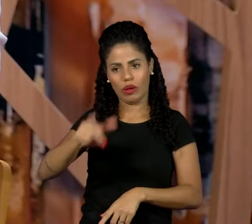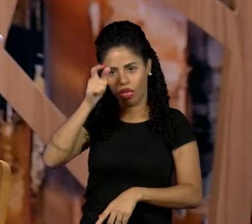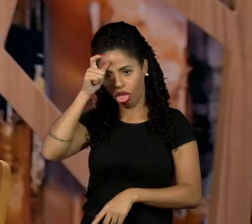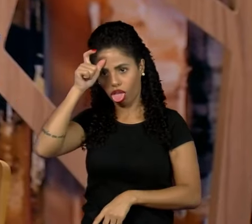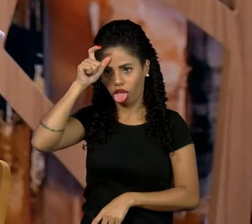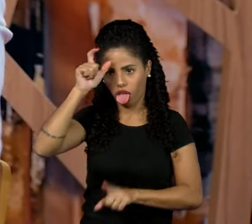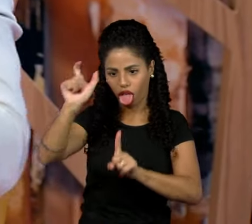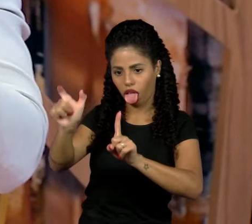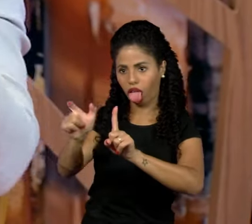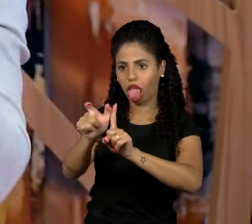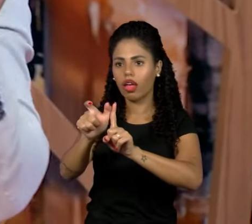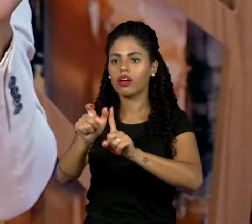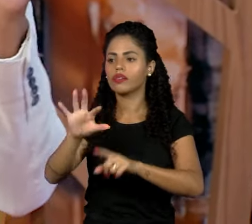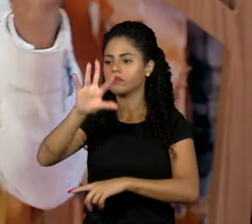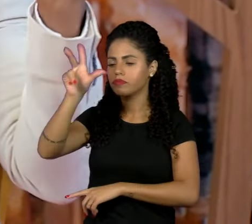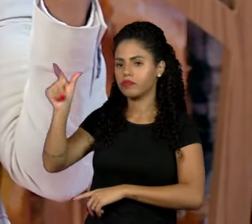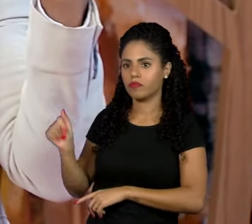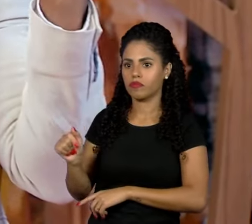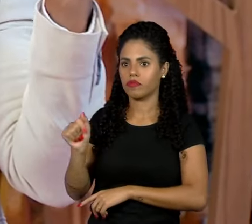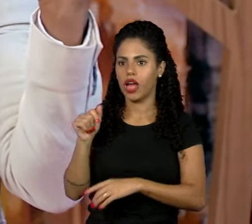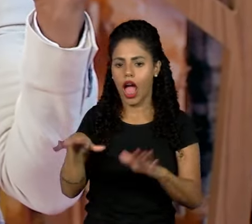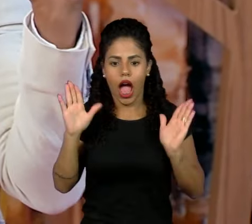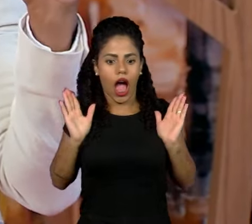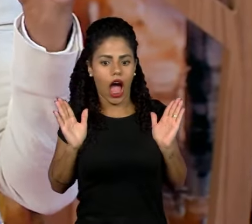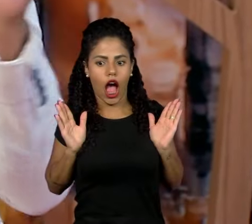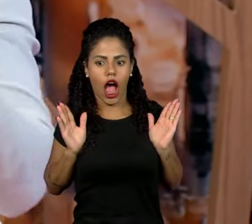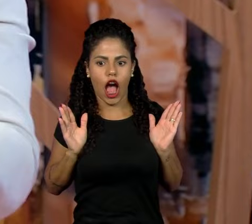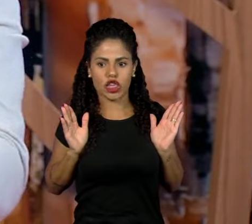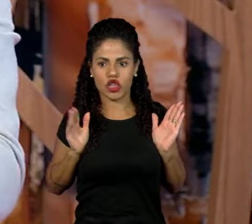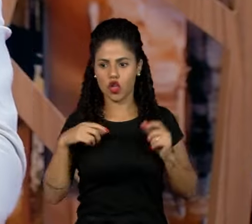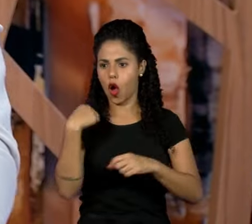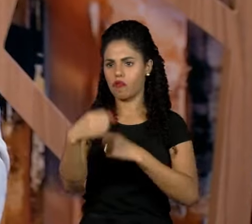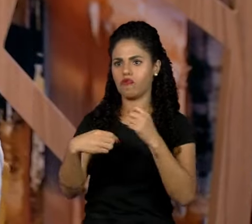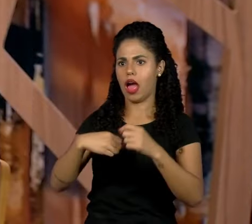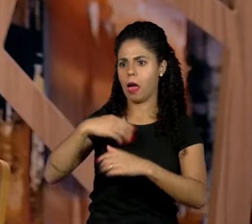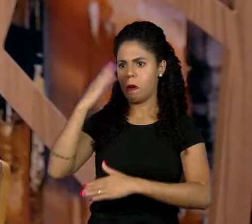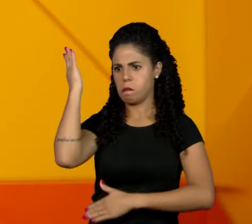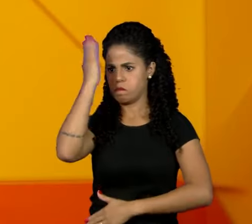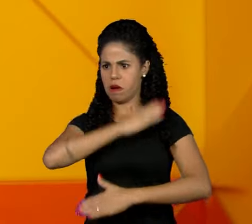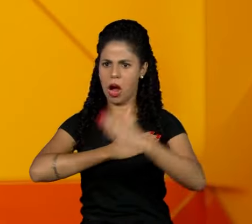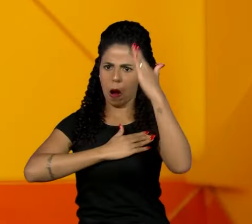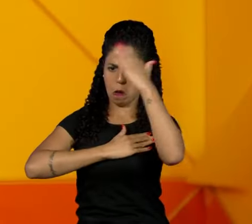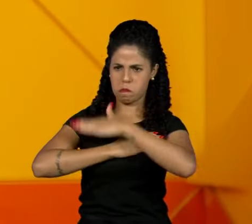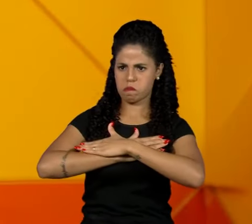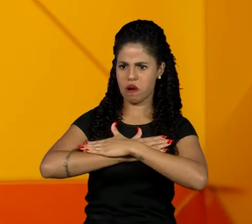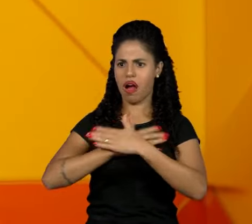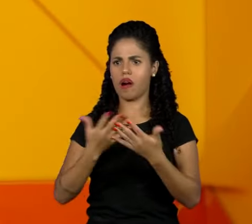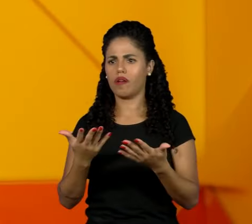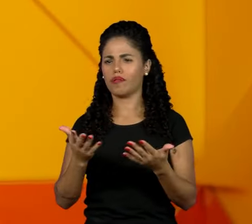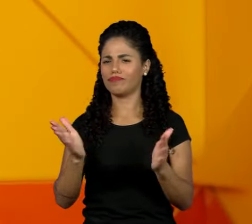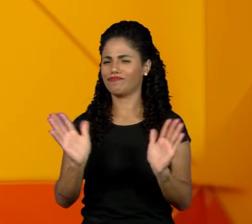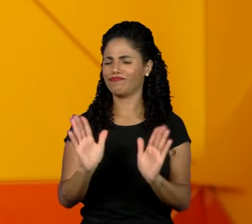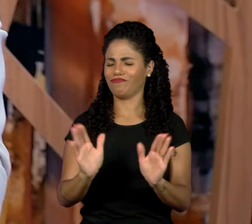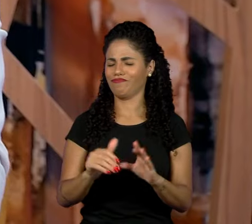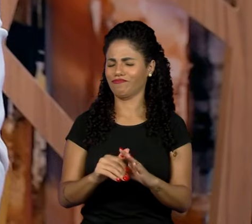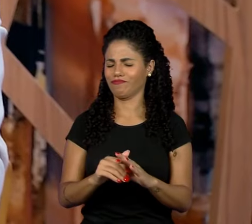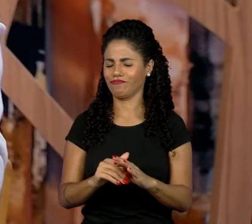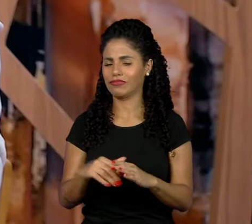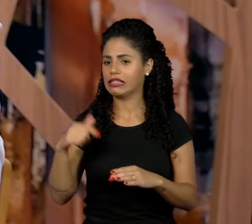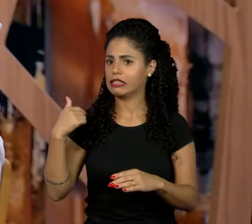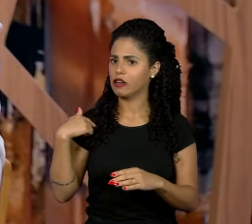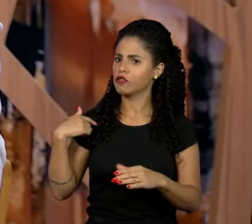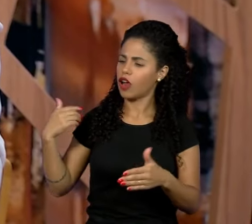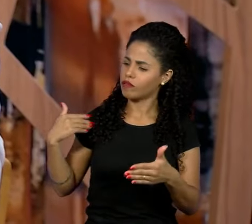as religiões de matriz africana são únicas exclusivamente para fazer o mal e tudo mais. Quando a gente trazer esse resgate ancestral para